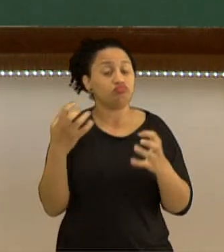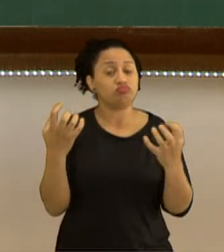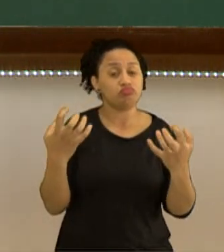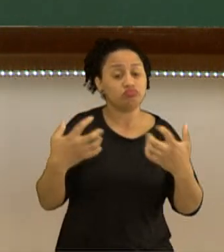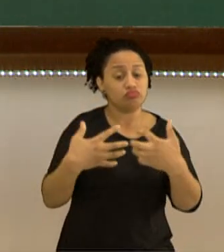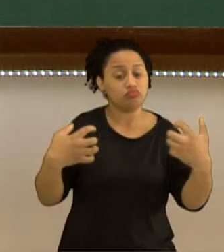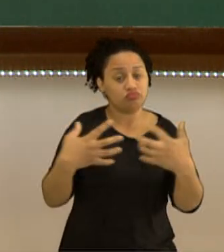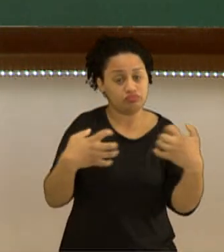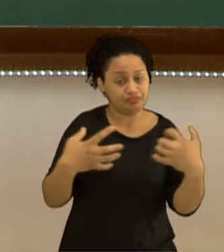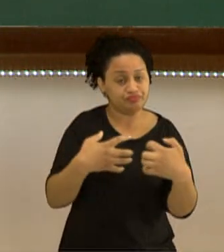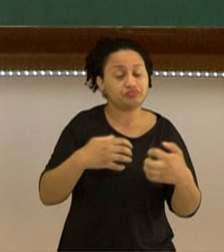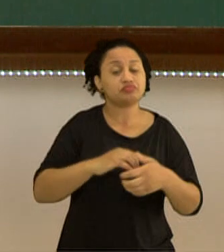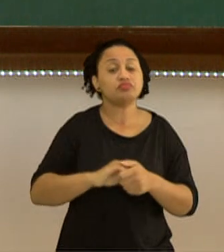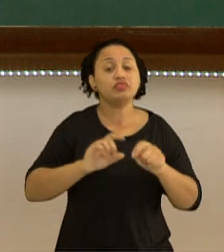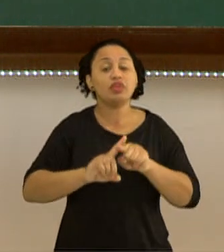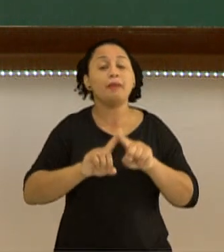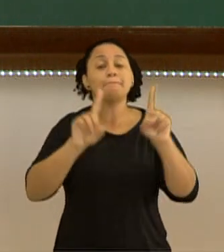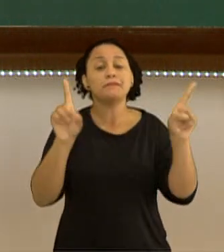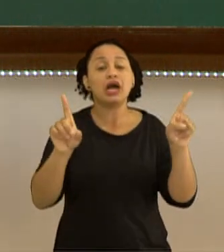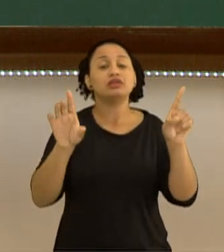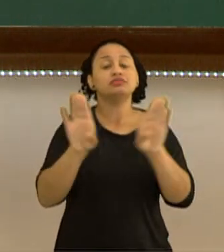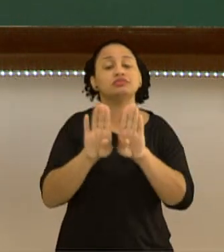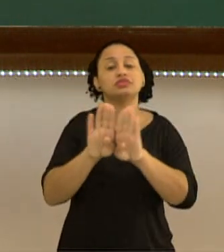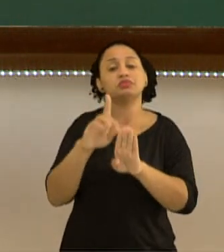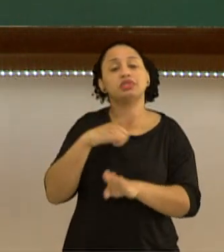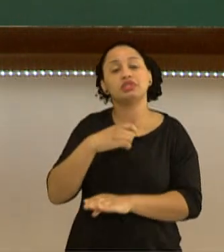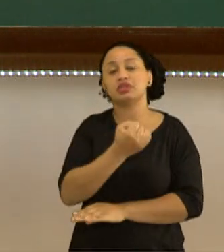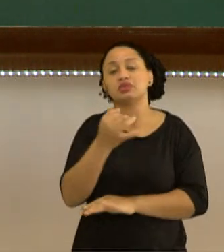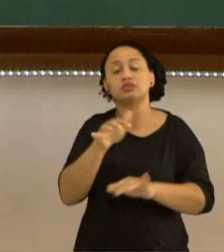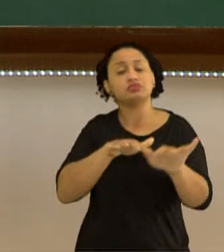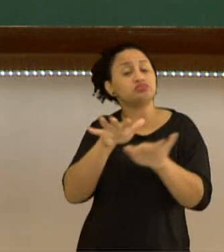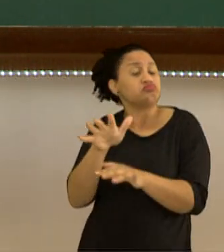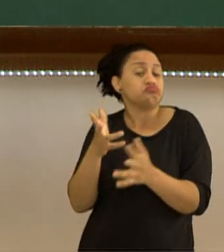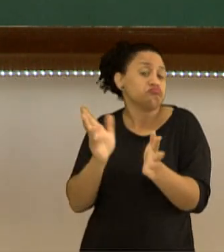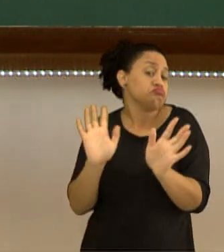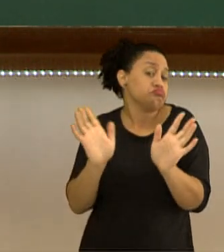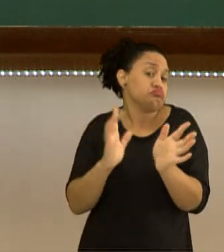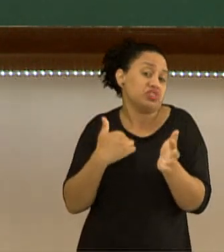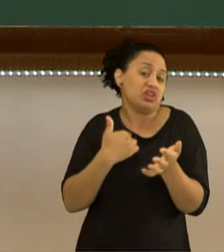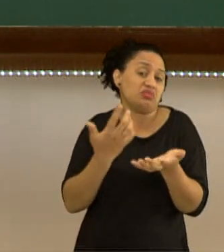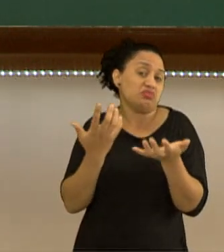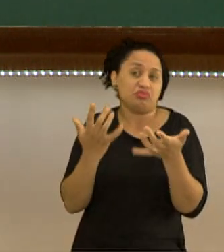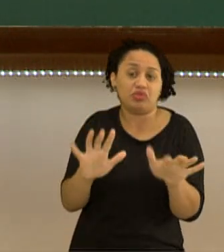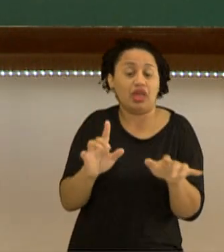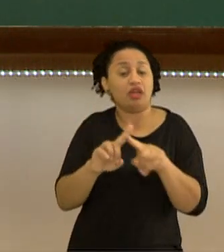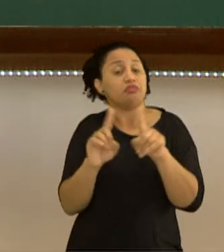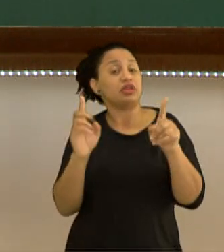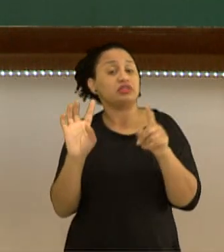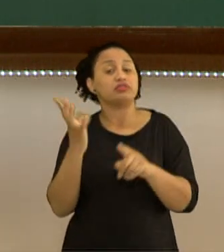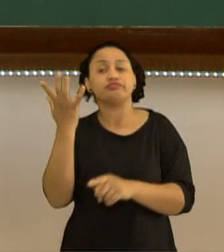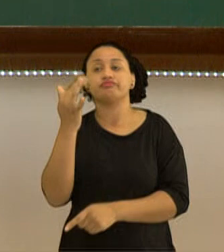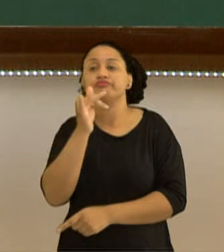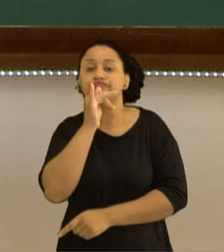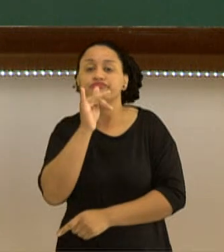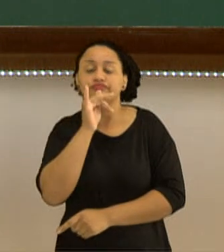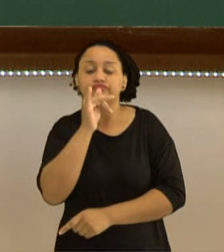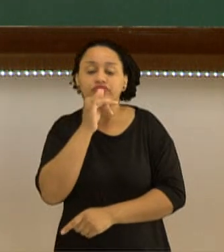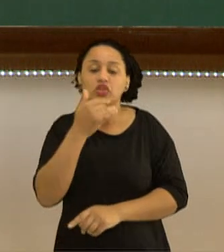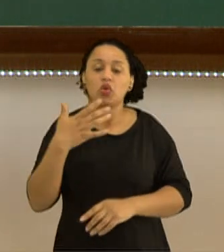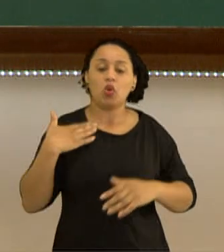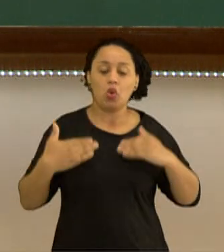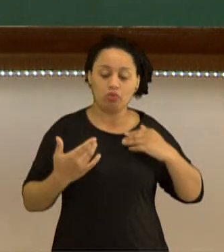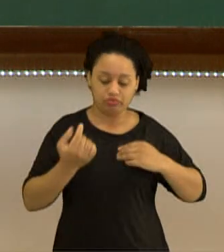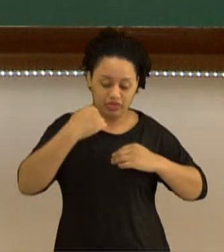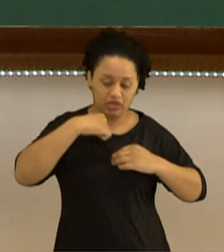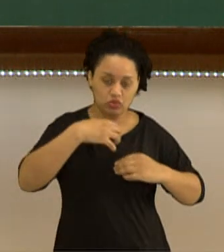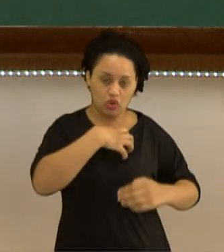músculos. Porém, existem certos movimentos que são involuntários, tá? como, por exemplo, nossos órgãos internos,